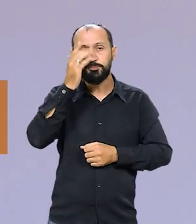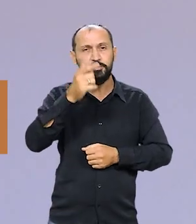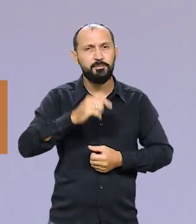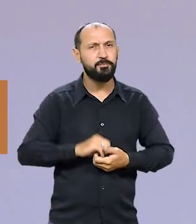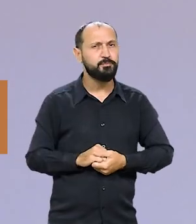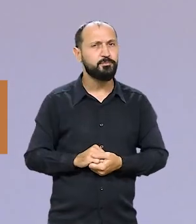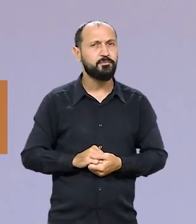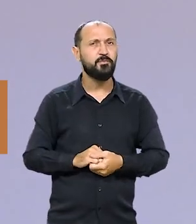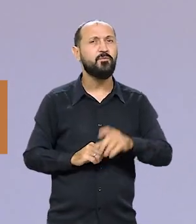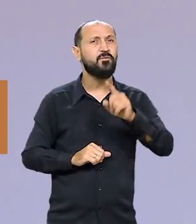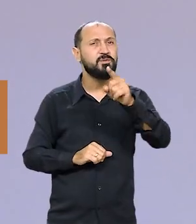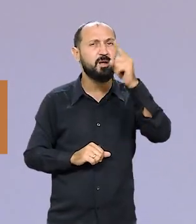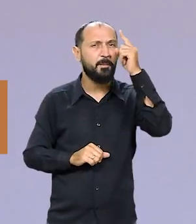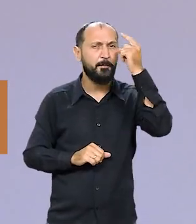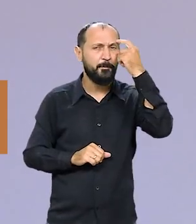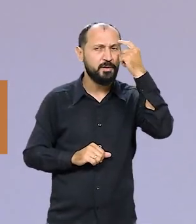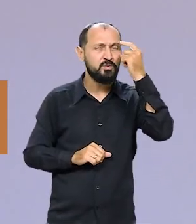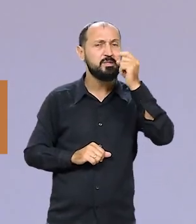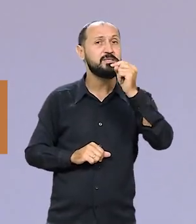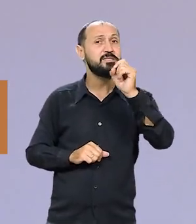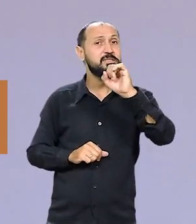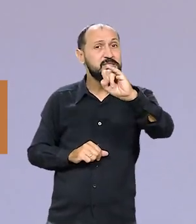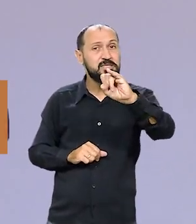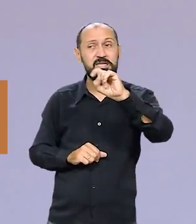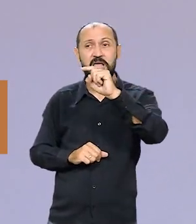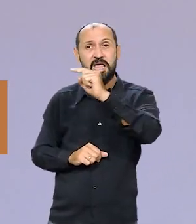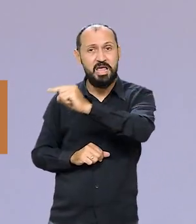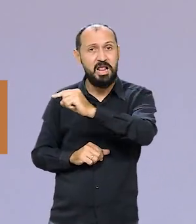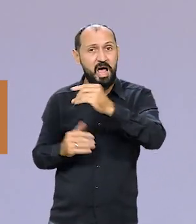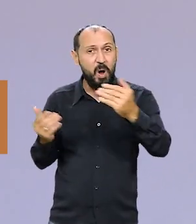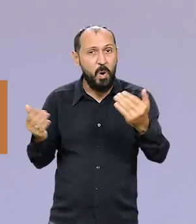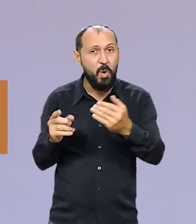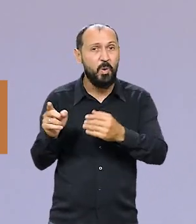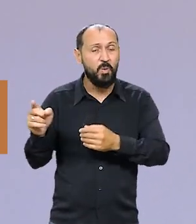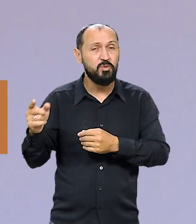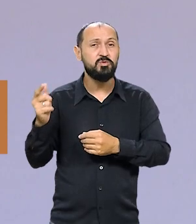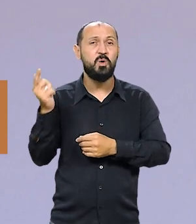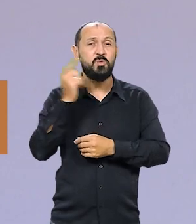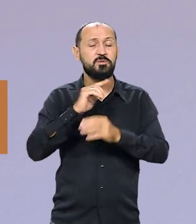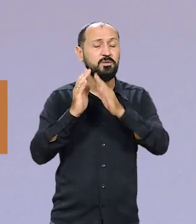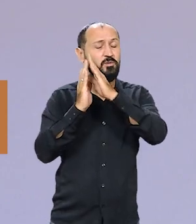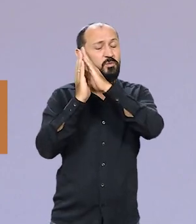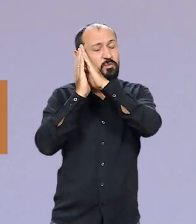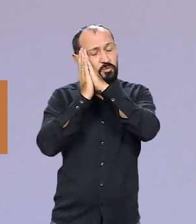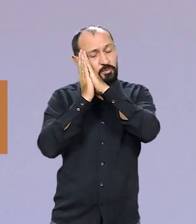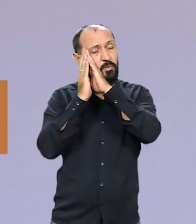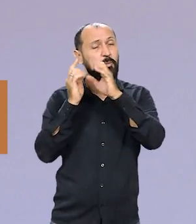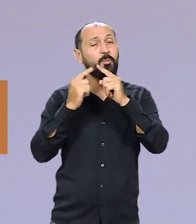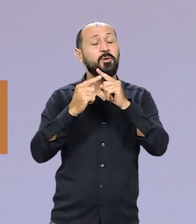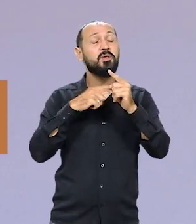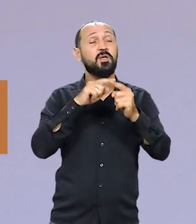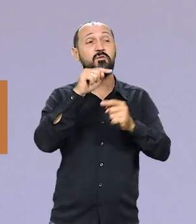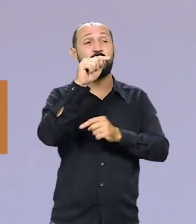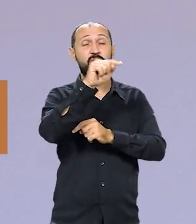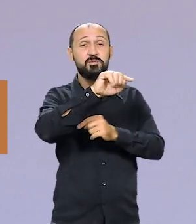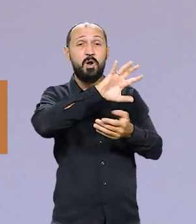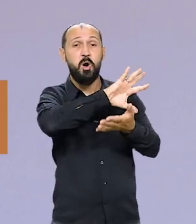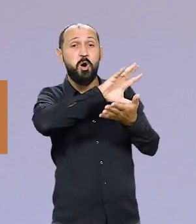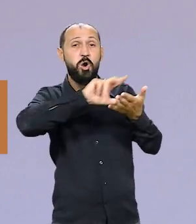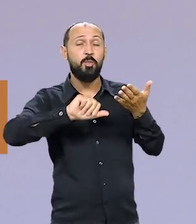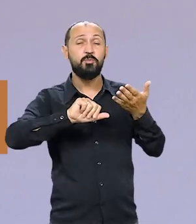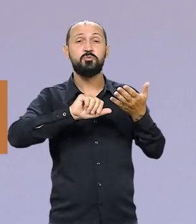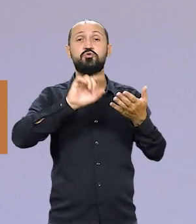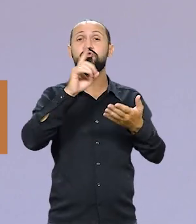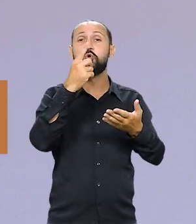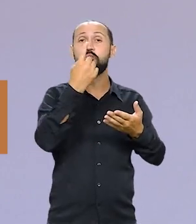Você já parou para pensar se essa pessoa, por exemplo, hoje está conseguindo dormir pelo simples ato de você, como você diz,